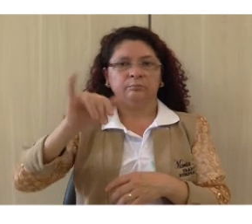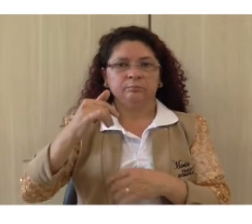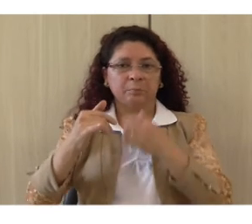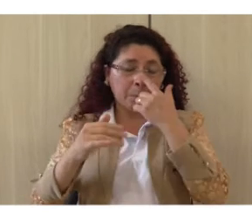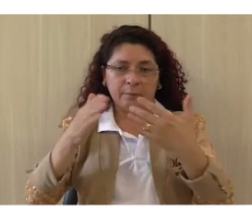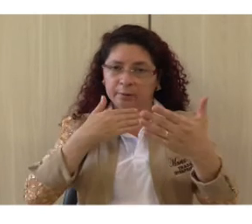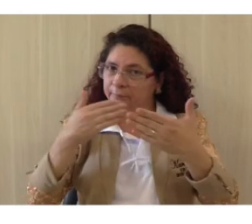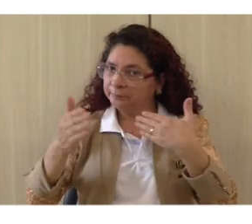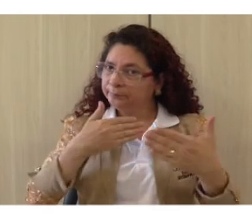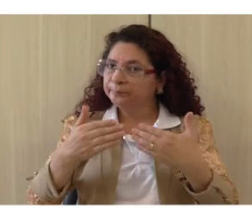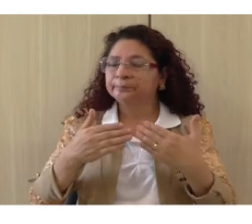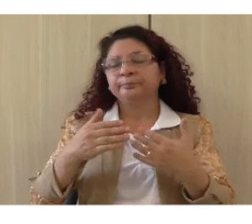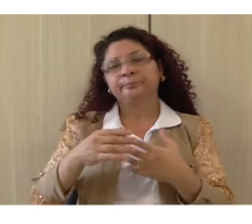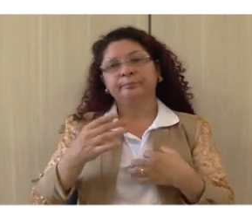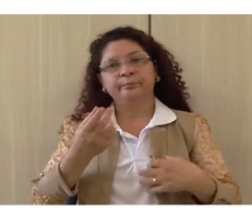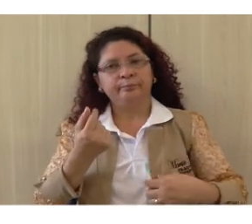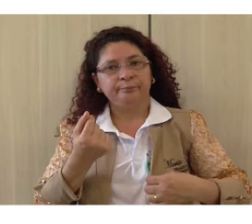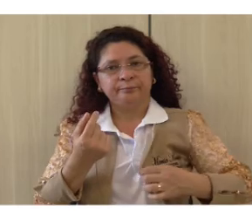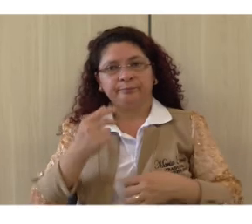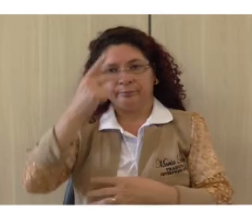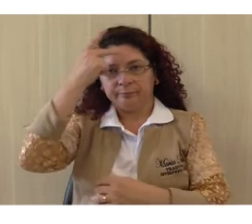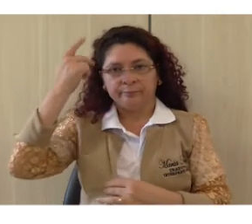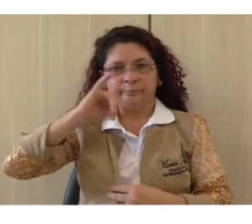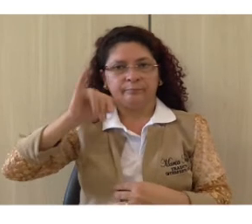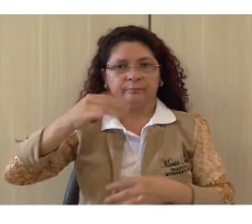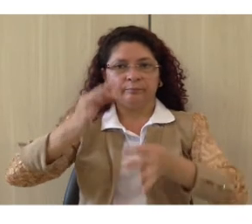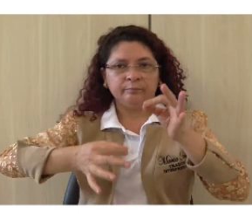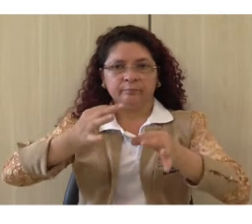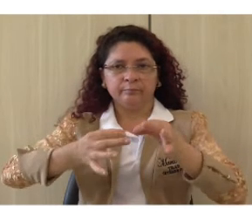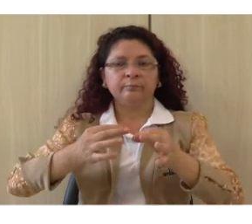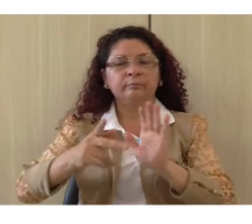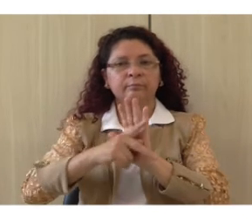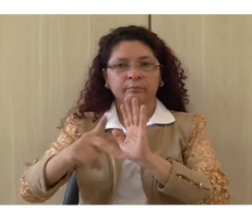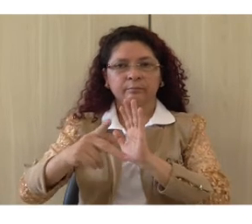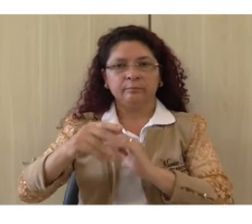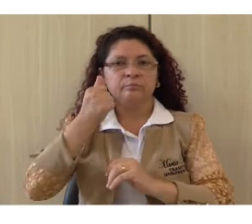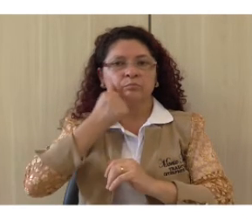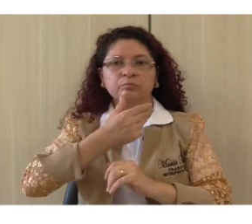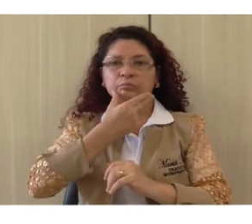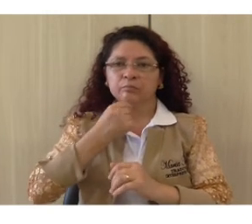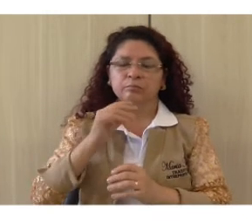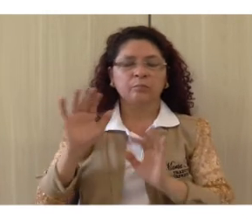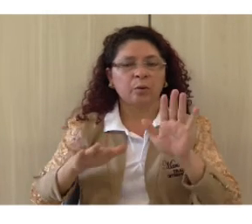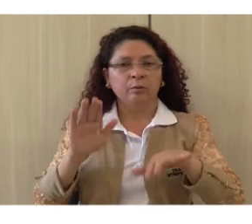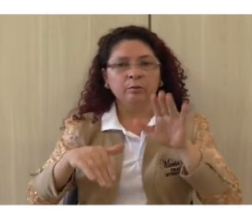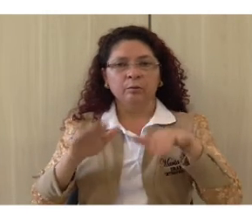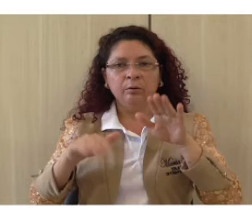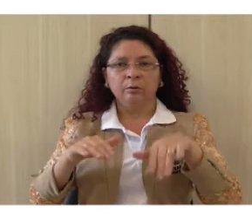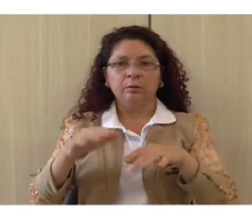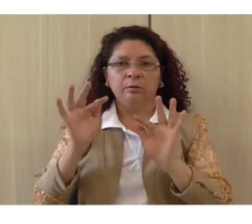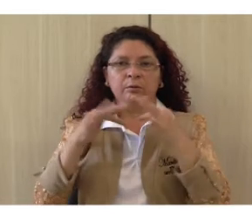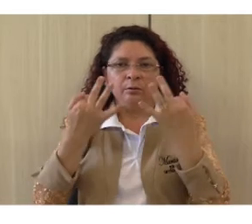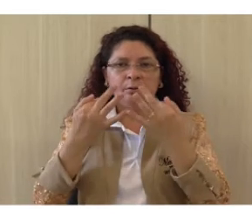Quaisquer declarações tributárias referentes à pessoa jurídica vinculadas ao candidato ou a membros da família, quando for o